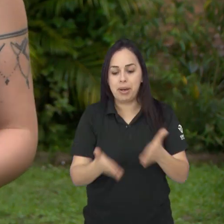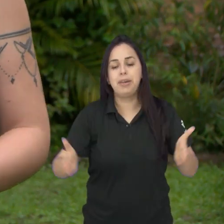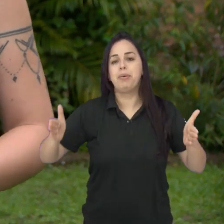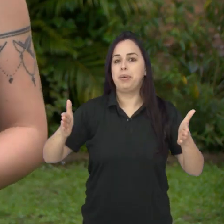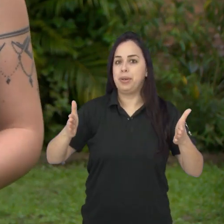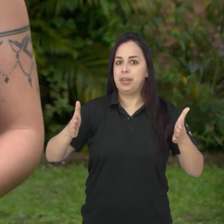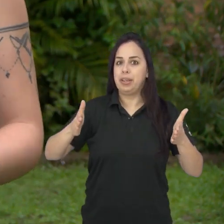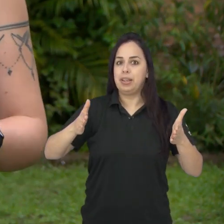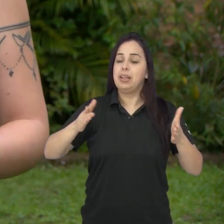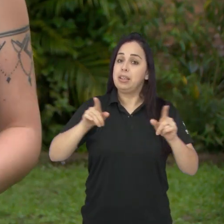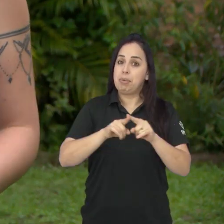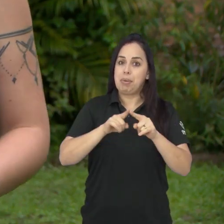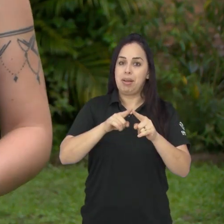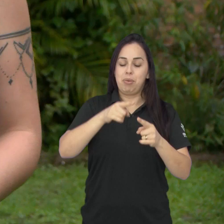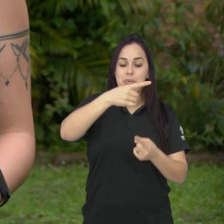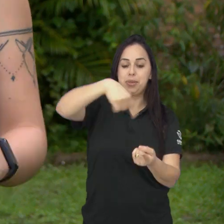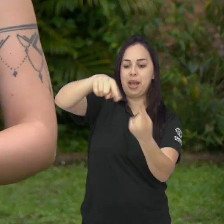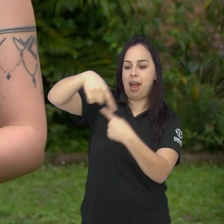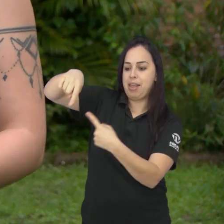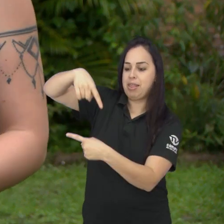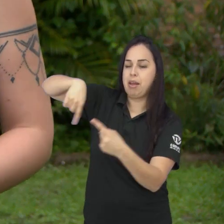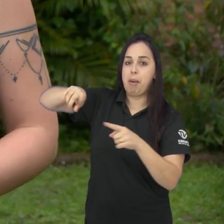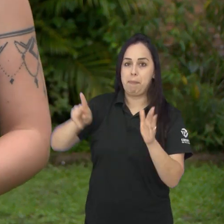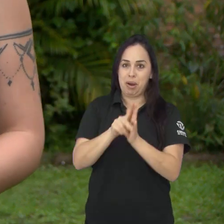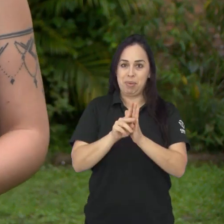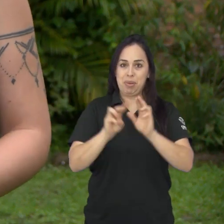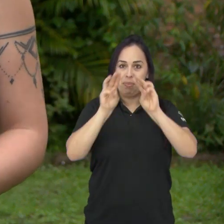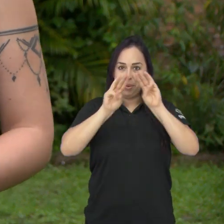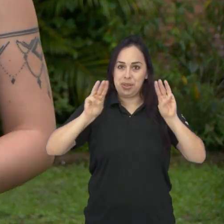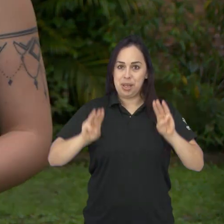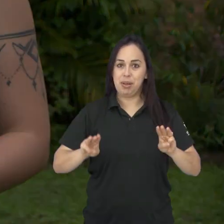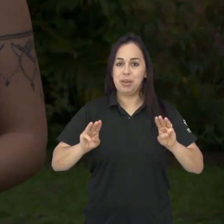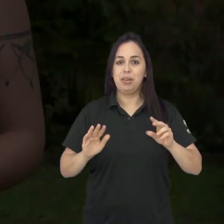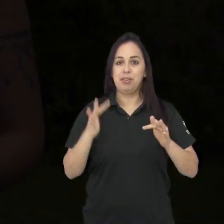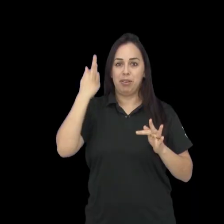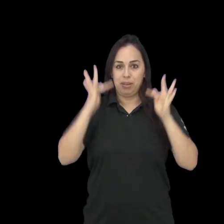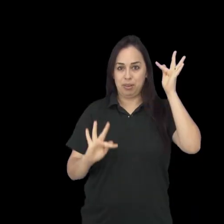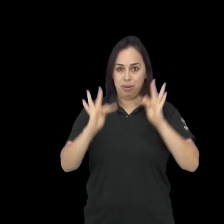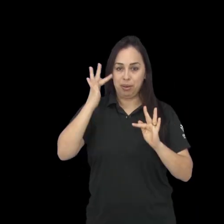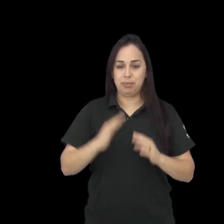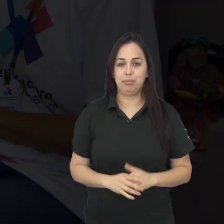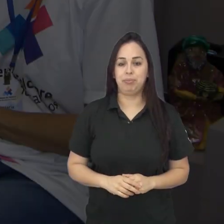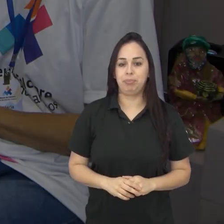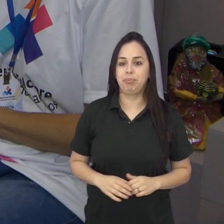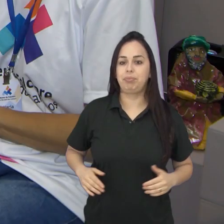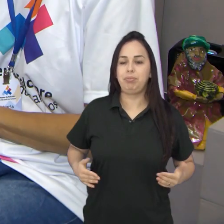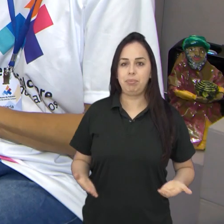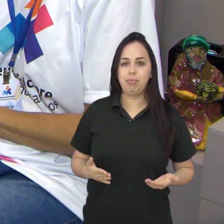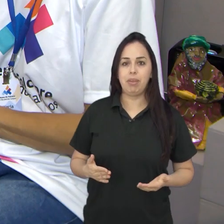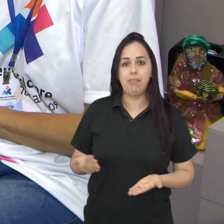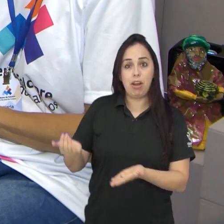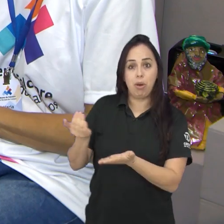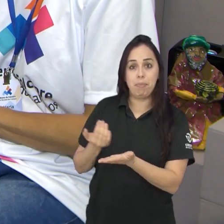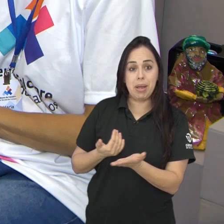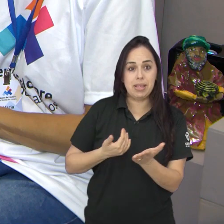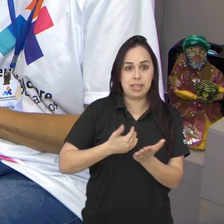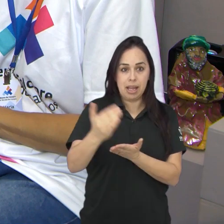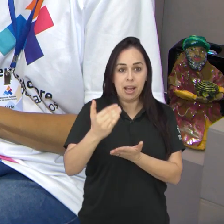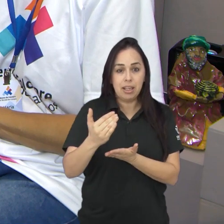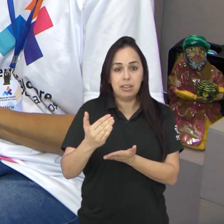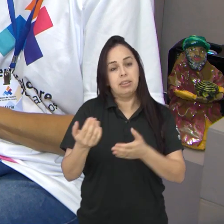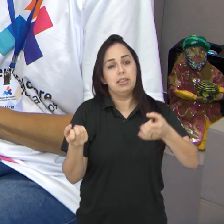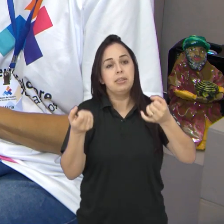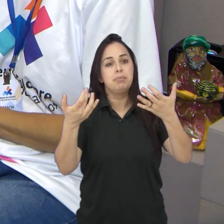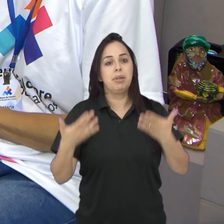de São José dos Campos. O ciclo de Natal do Museu do Folclore. Vamos lá? Bom, a gente já vai começar o